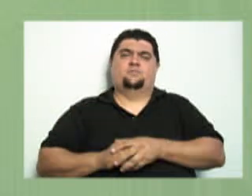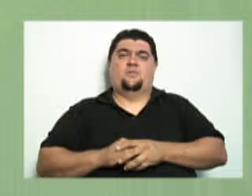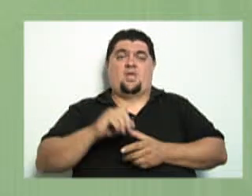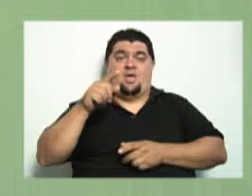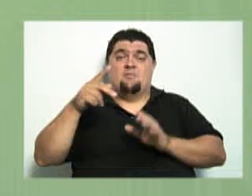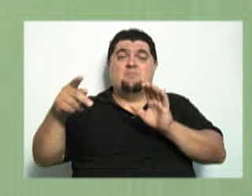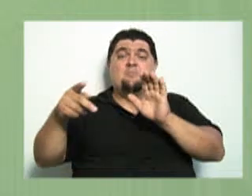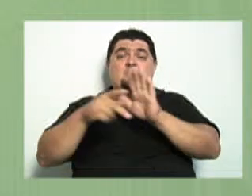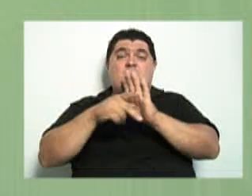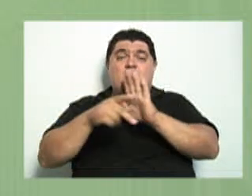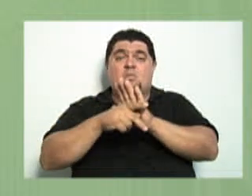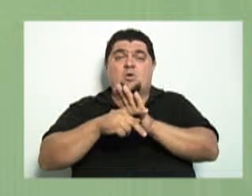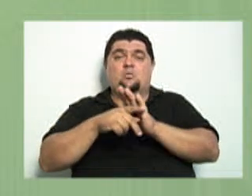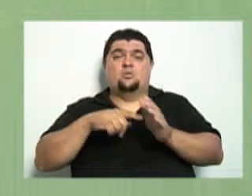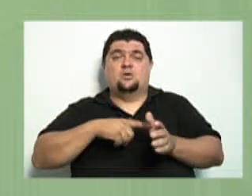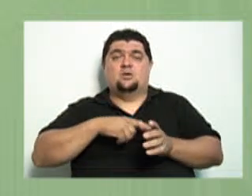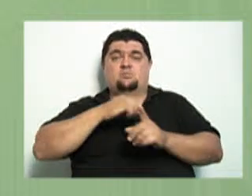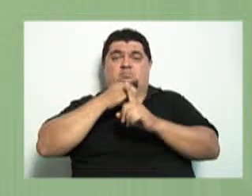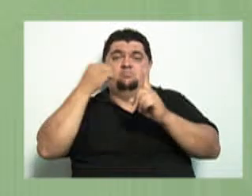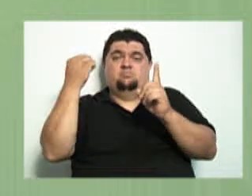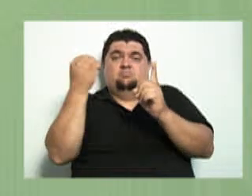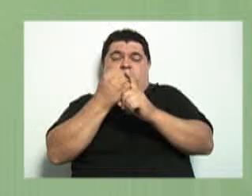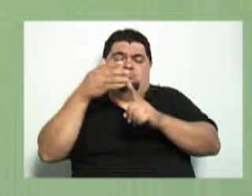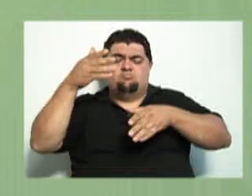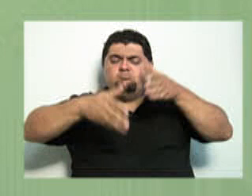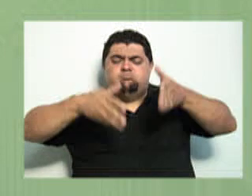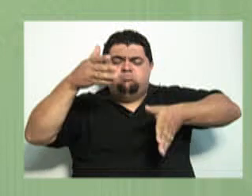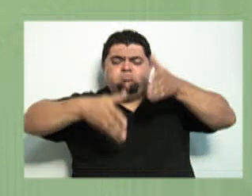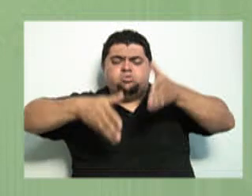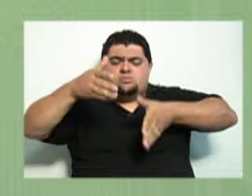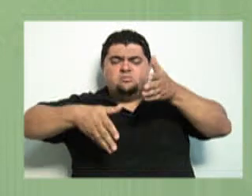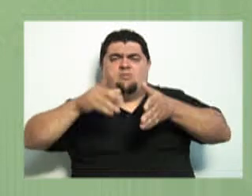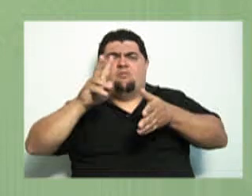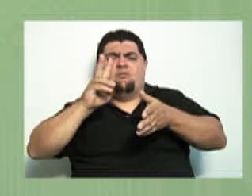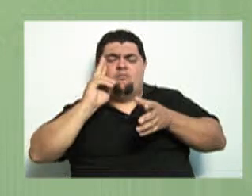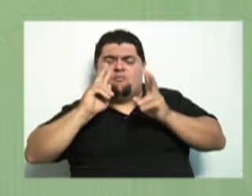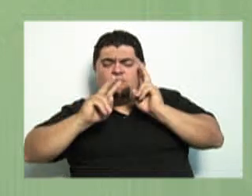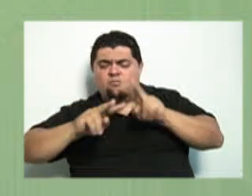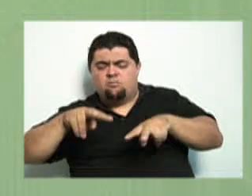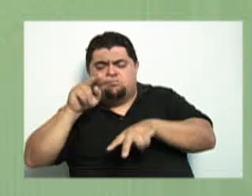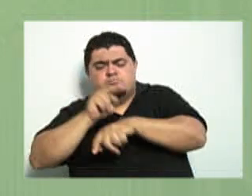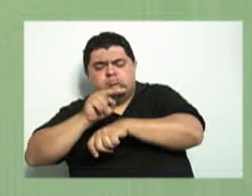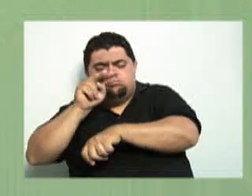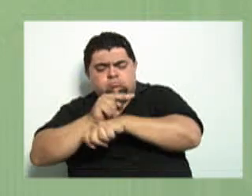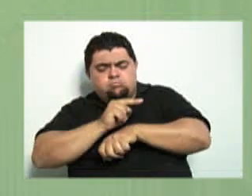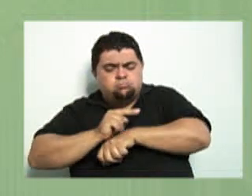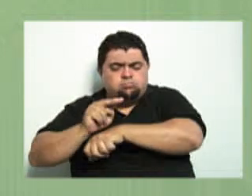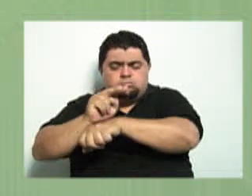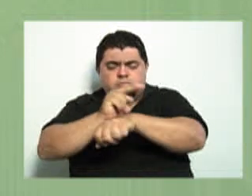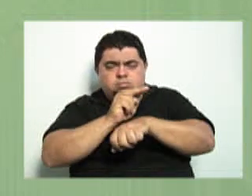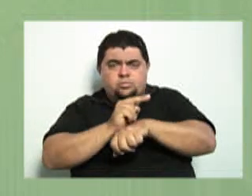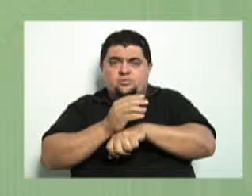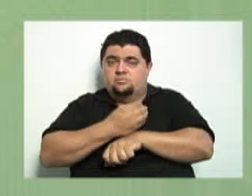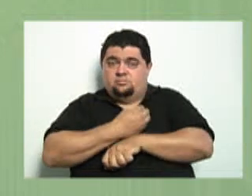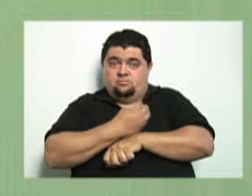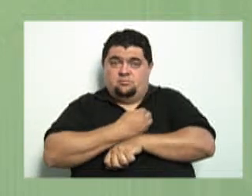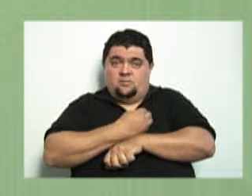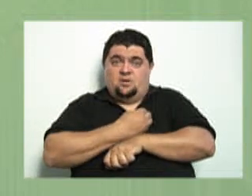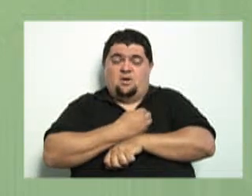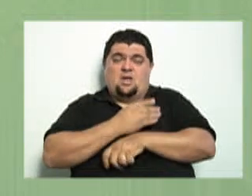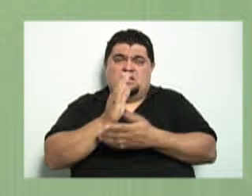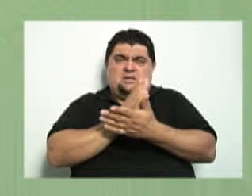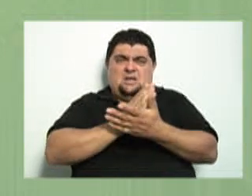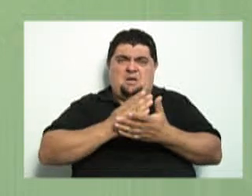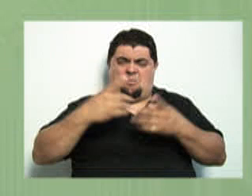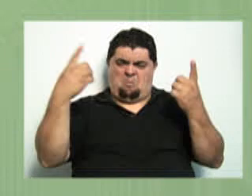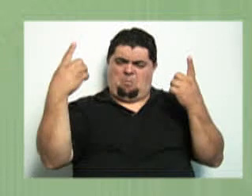ligada a bastante intervenções na sociedade, né? A ONU vai discutir, ela está presente na nossa vida. A gente vê, às vezes, missões de